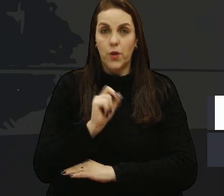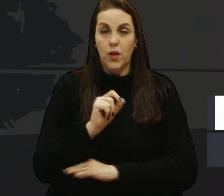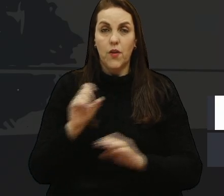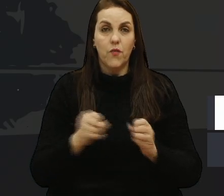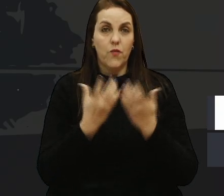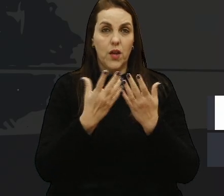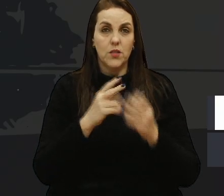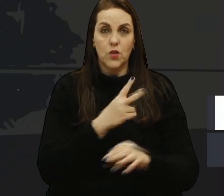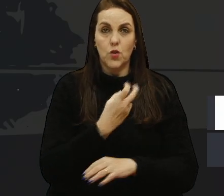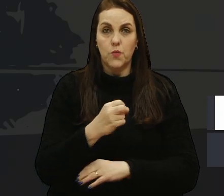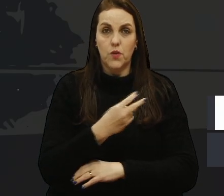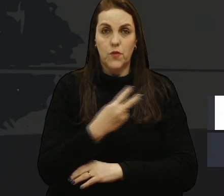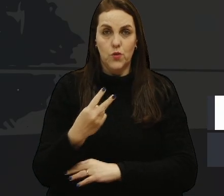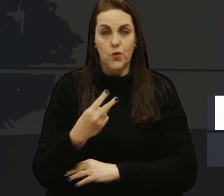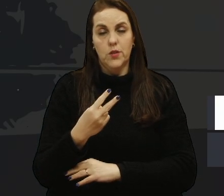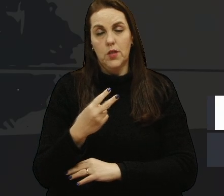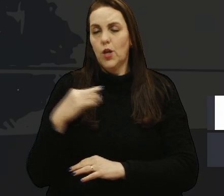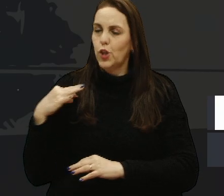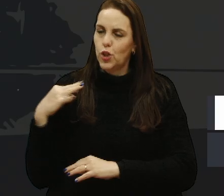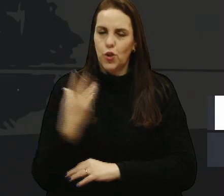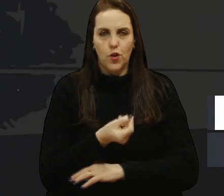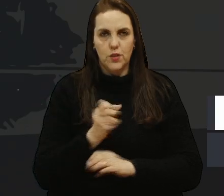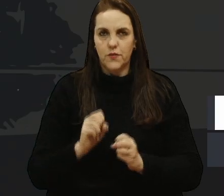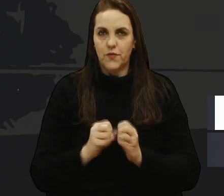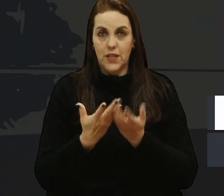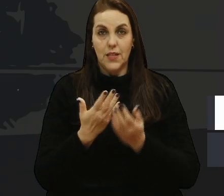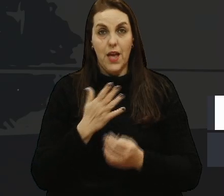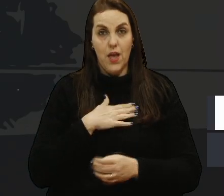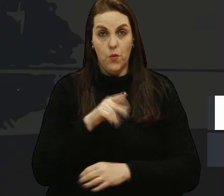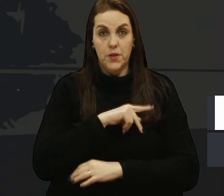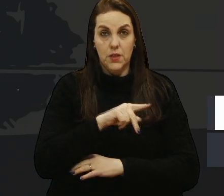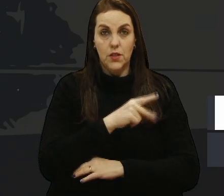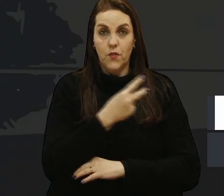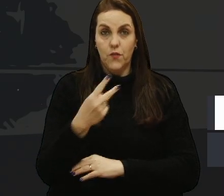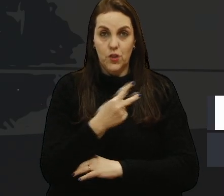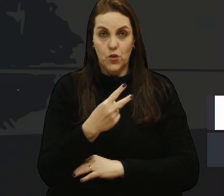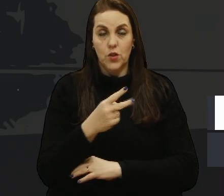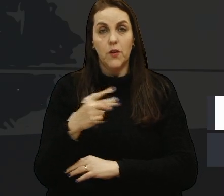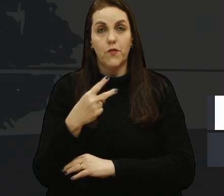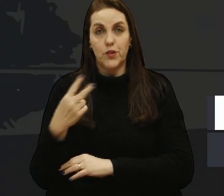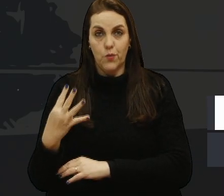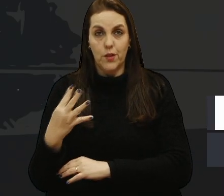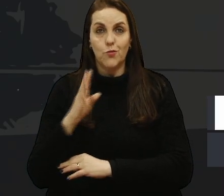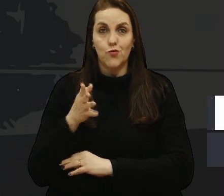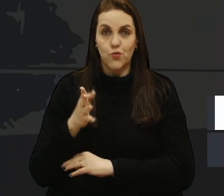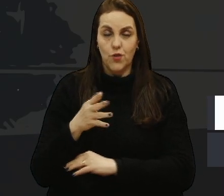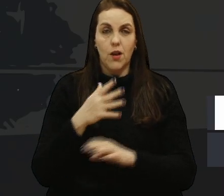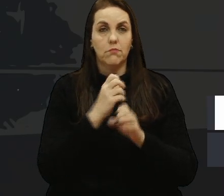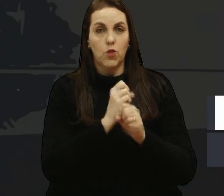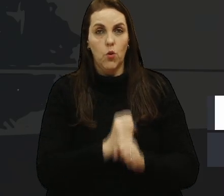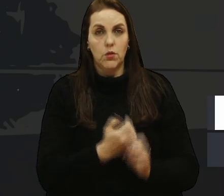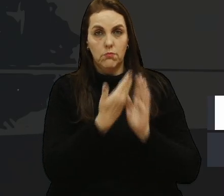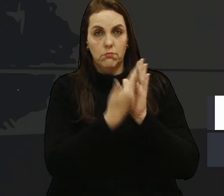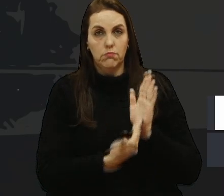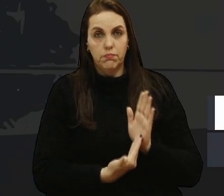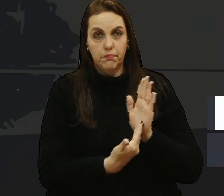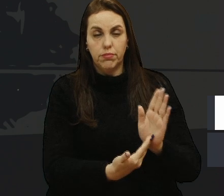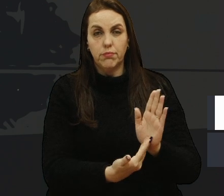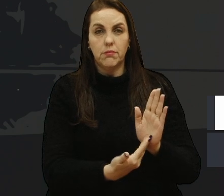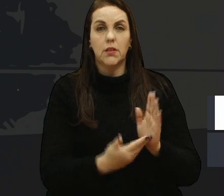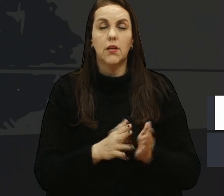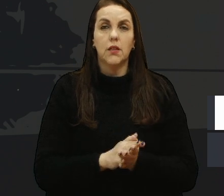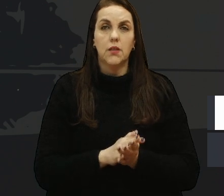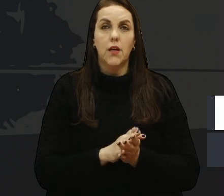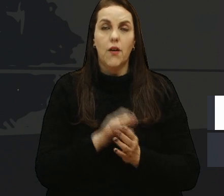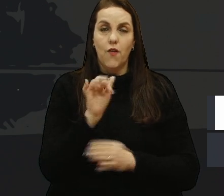de 22, aliás, todas as festas, né, mas as que eu presidi, 22, 24, já foram prestadas as devidas contas, tanto no âmbito